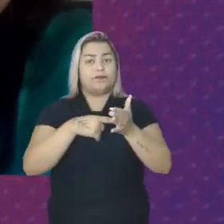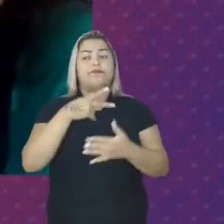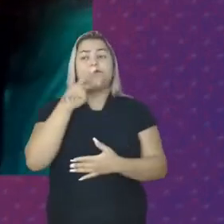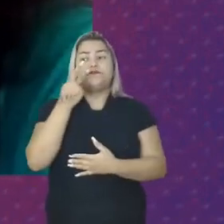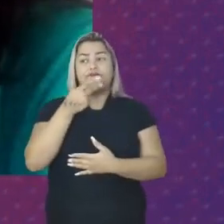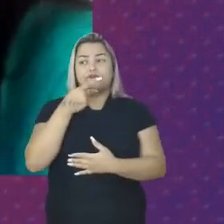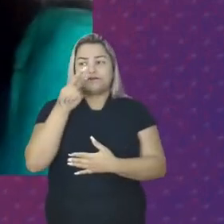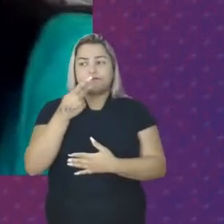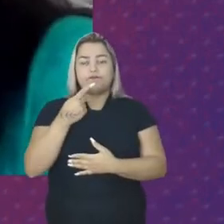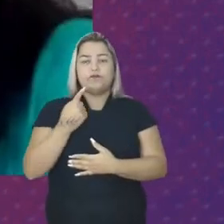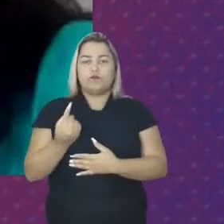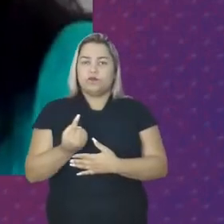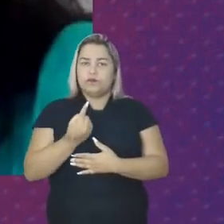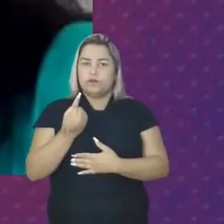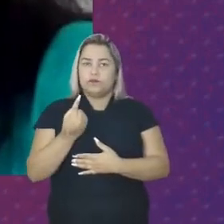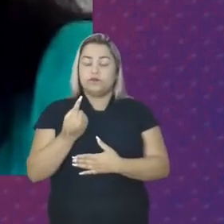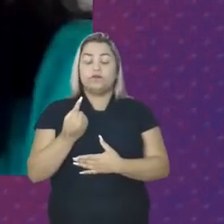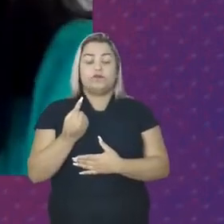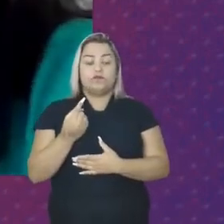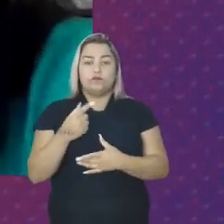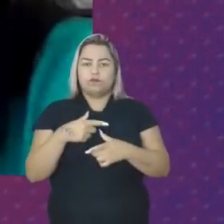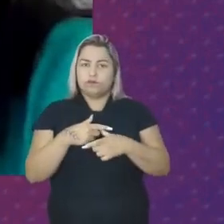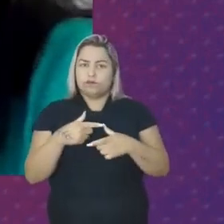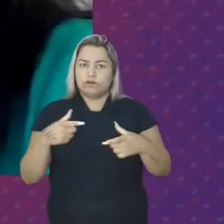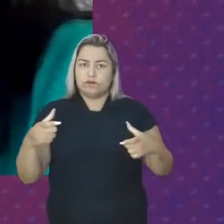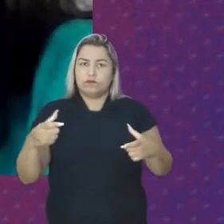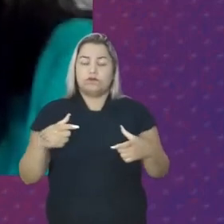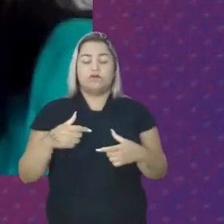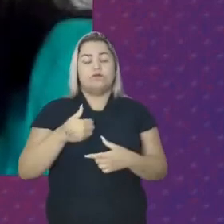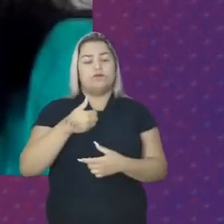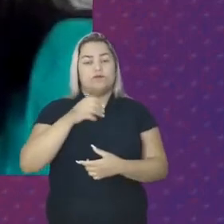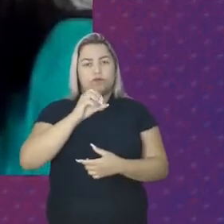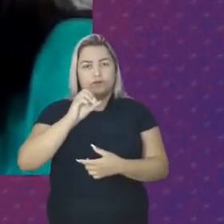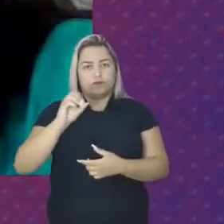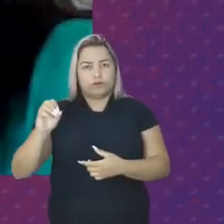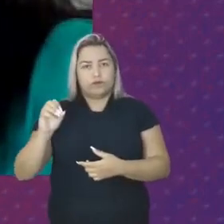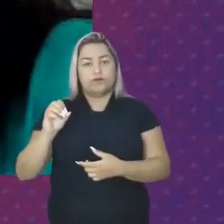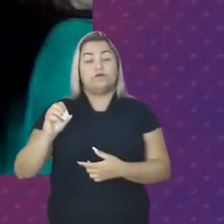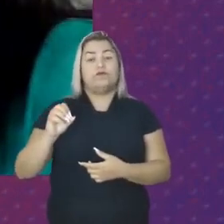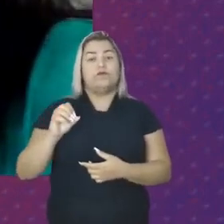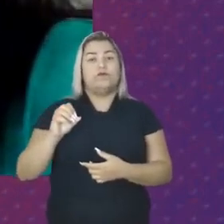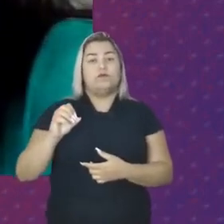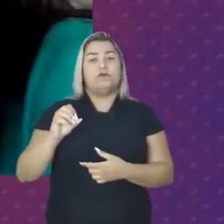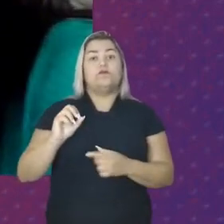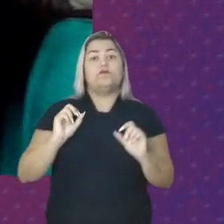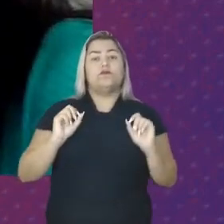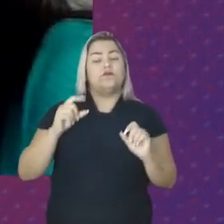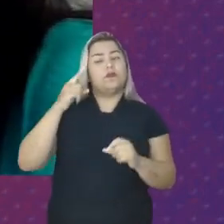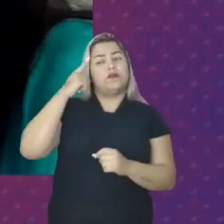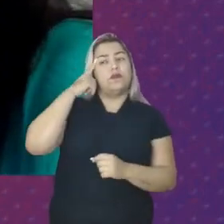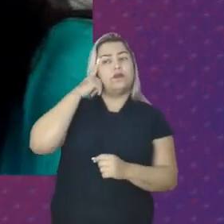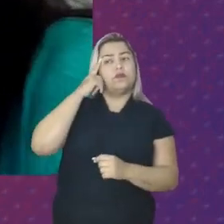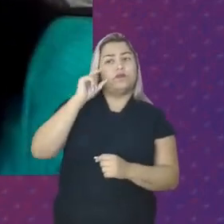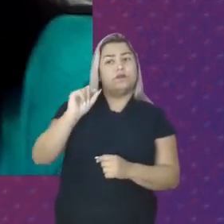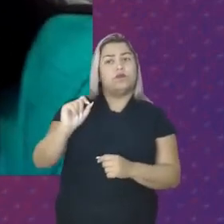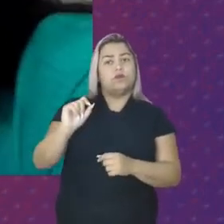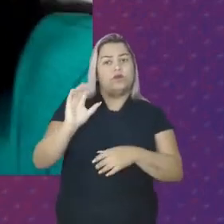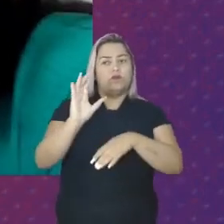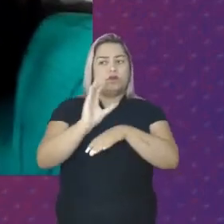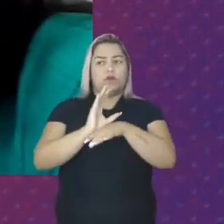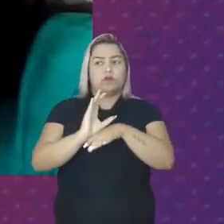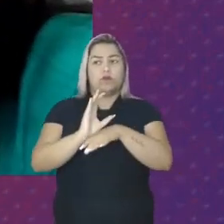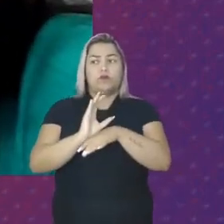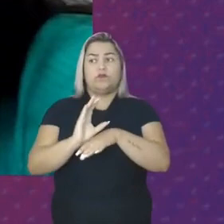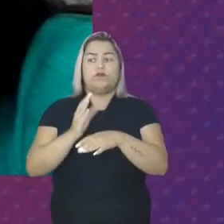vocês, como ele é único, utilizado do Disque 100, é um formulário que foi pensado e construído